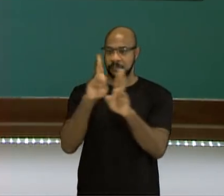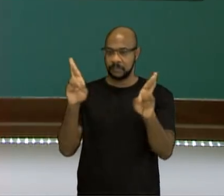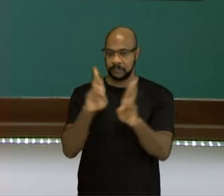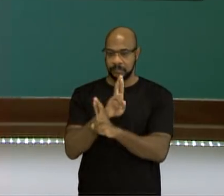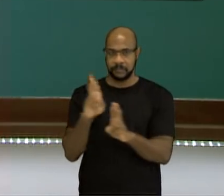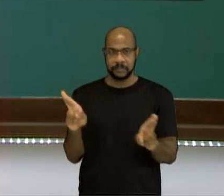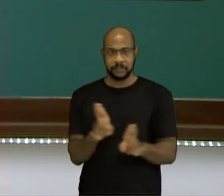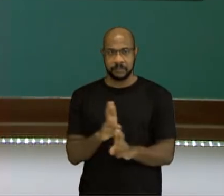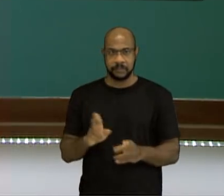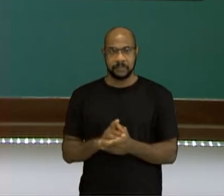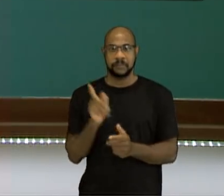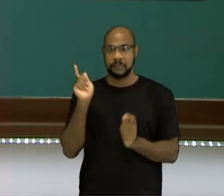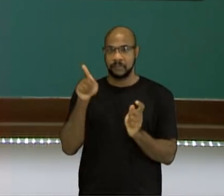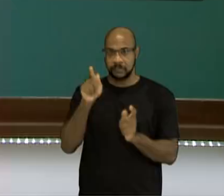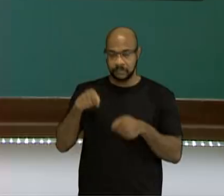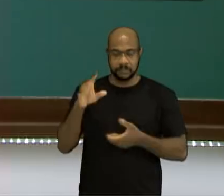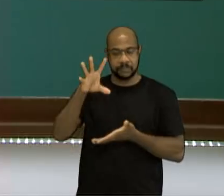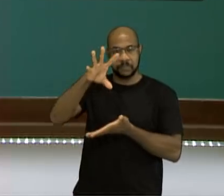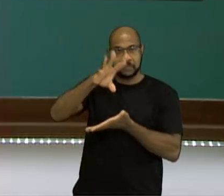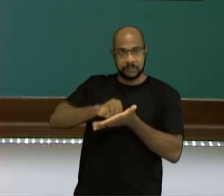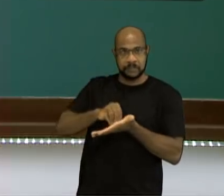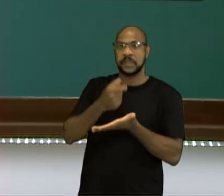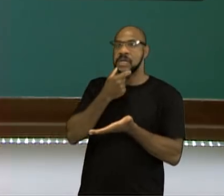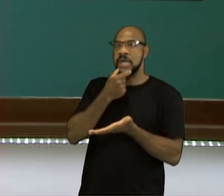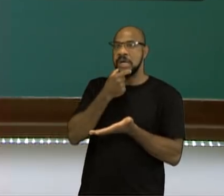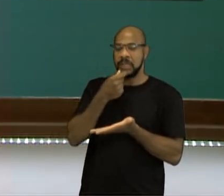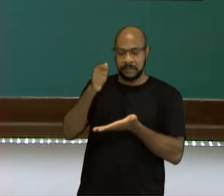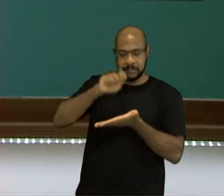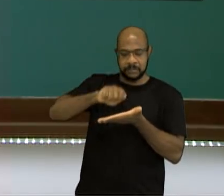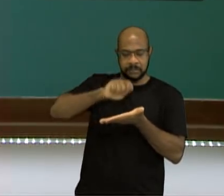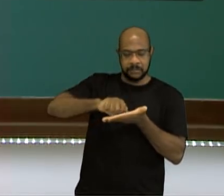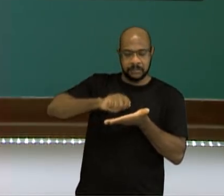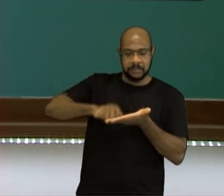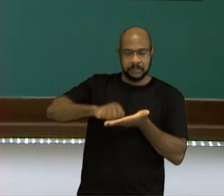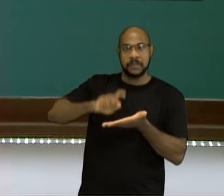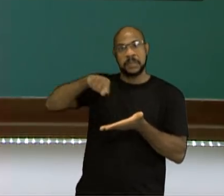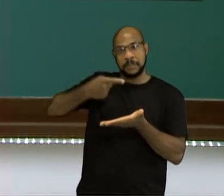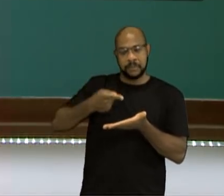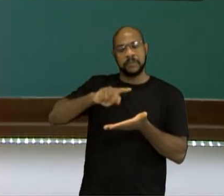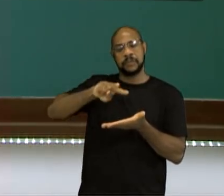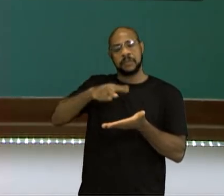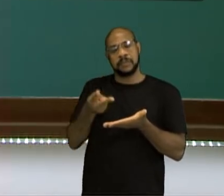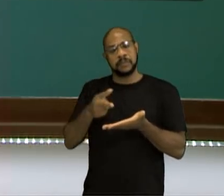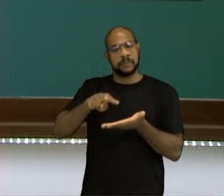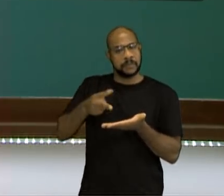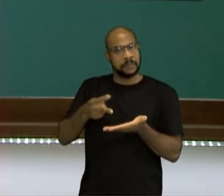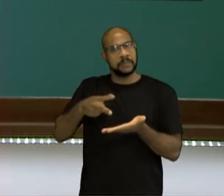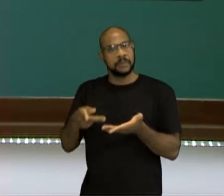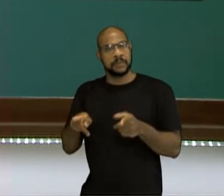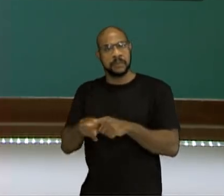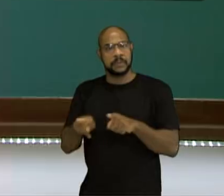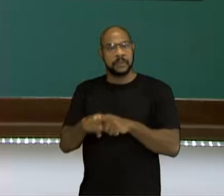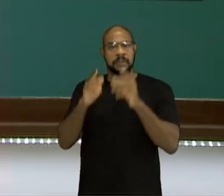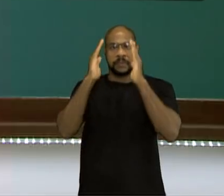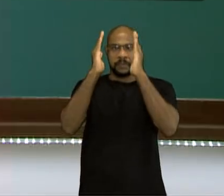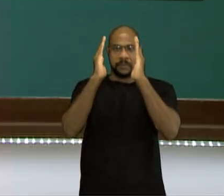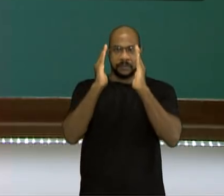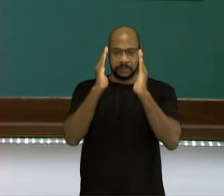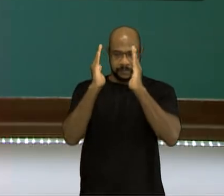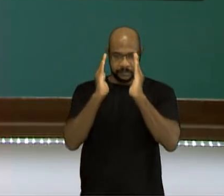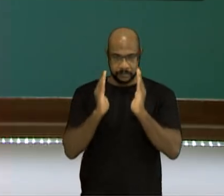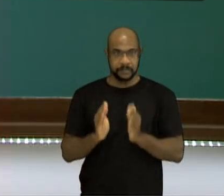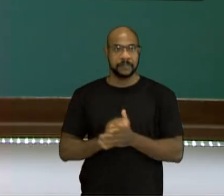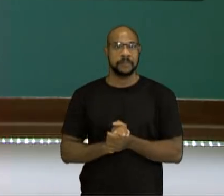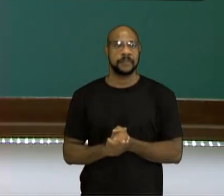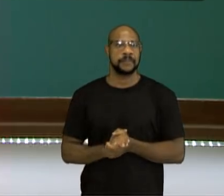Você pode copiar a palavra em inglês e colocar a tradução ou apenas colocar a ordem delas. Então vamos lá? Muslin. O que